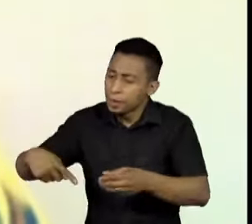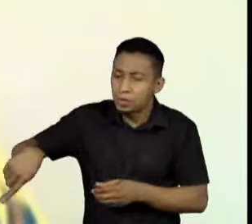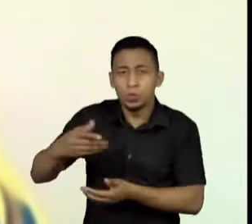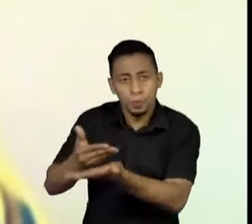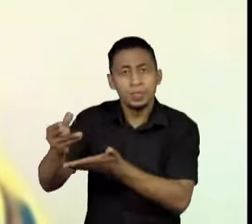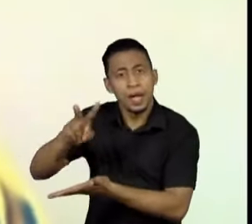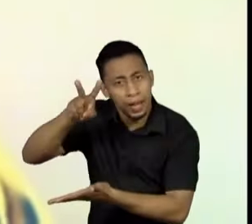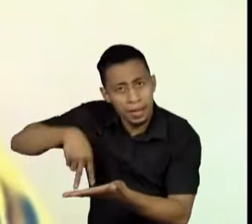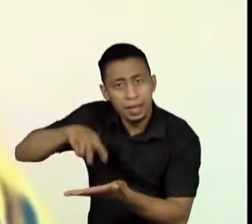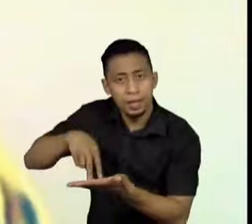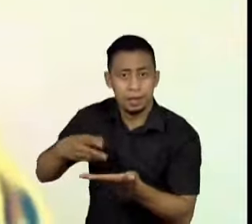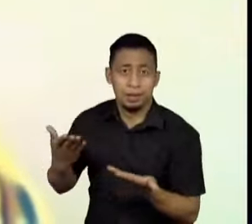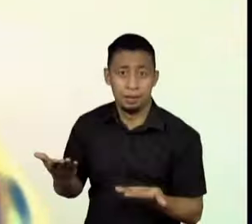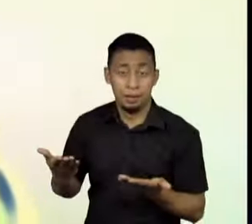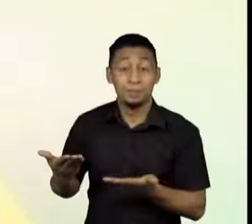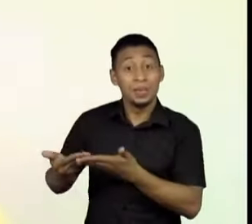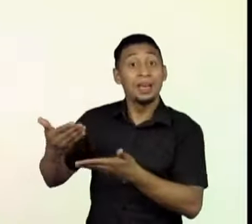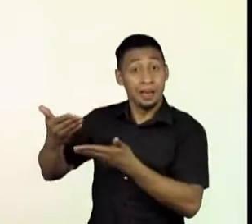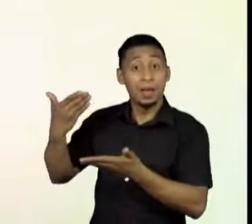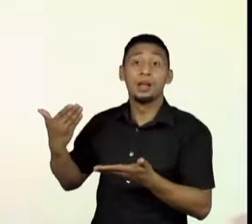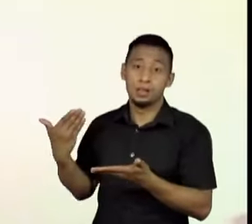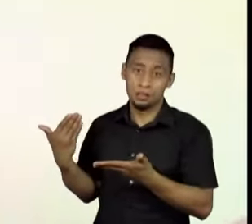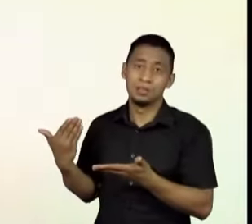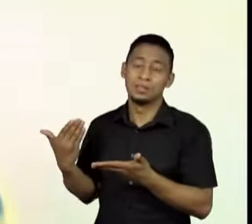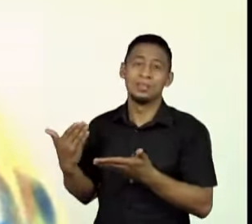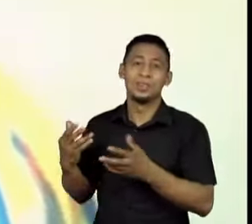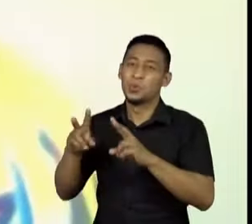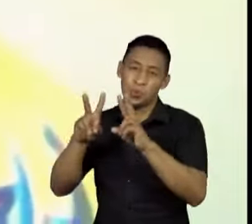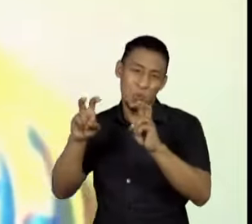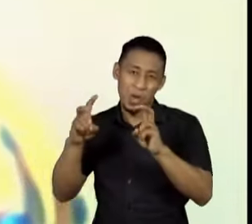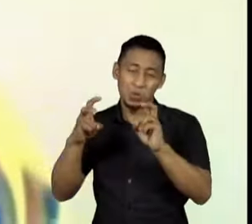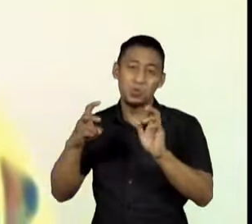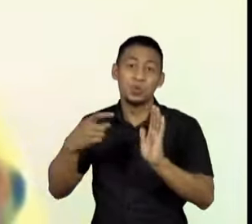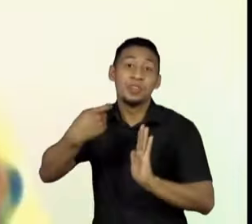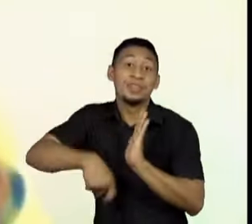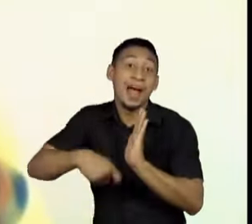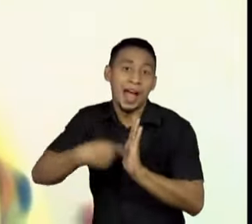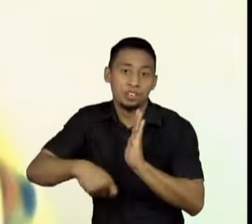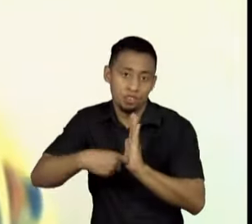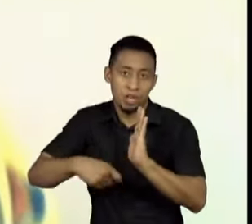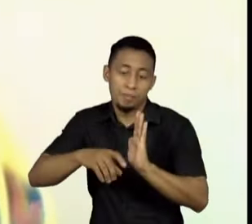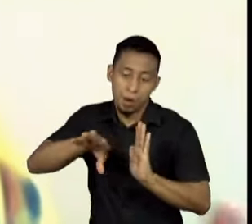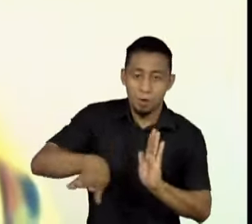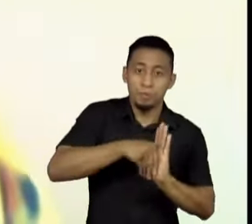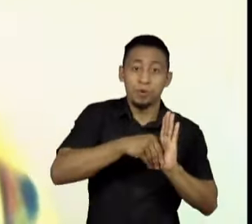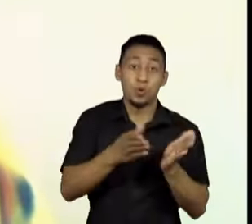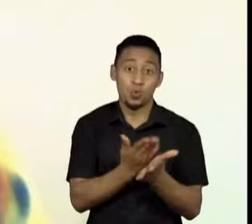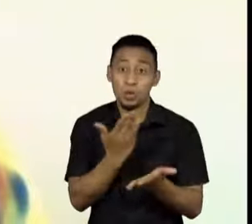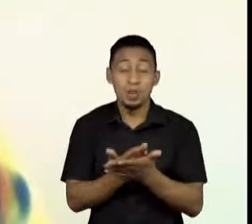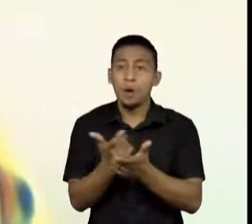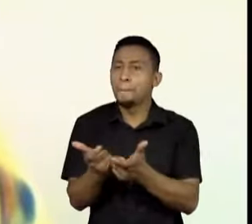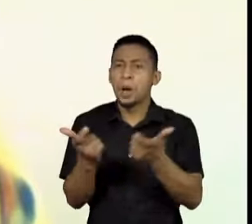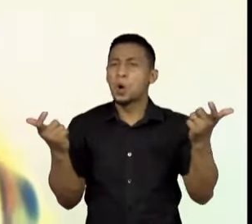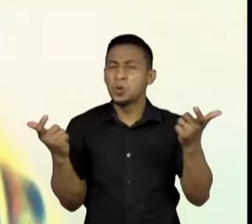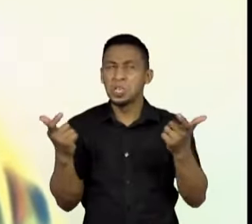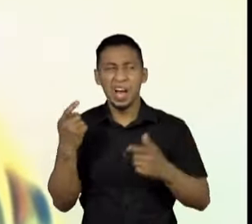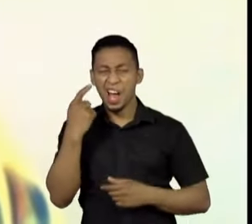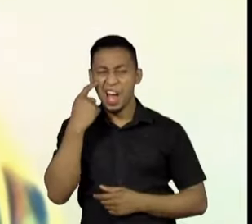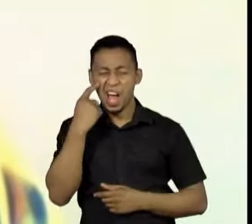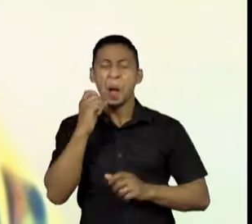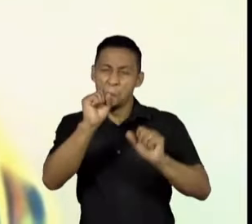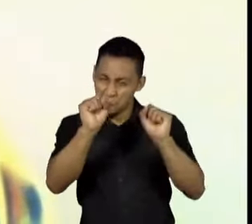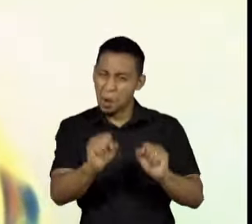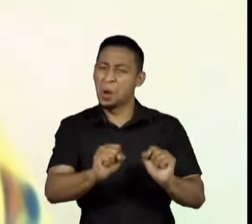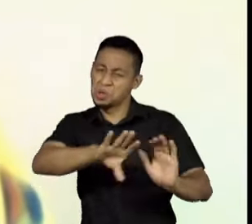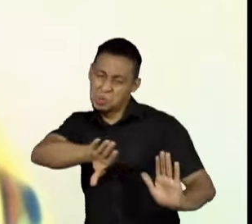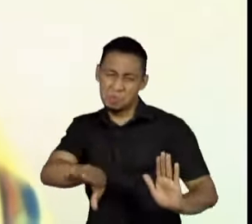quando discutiu-se a taxação sobre livros. Então, dizia, não, pode aumentar-se o preço do livro, porque